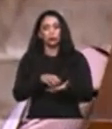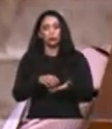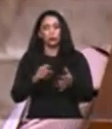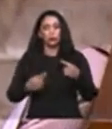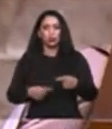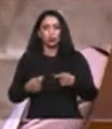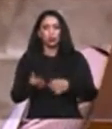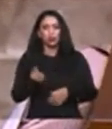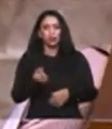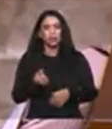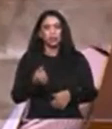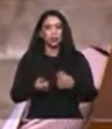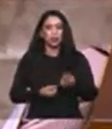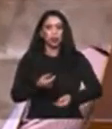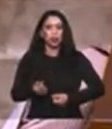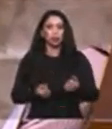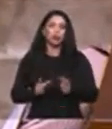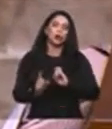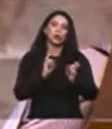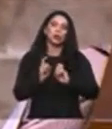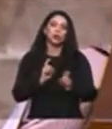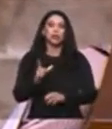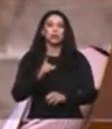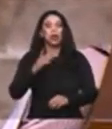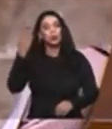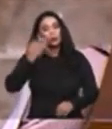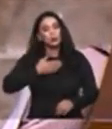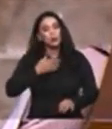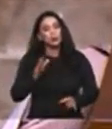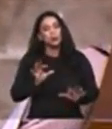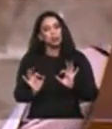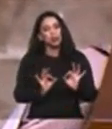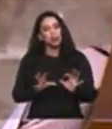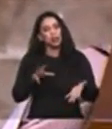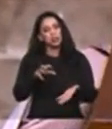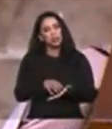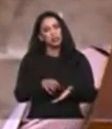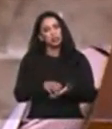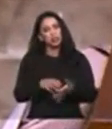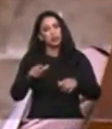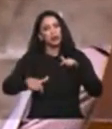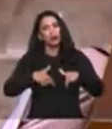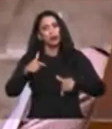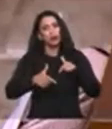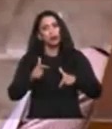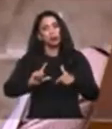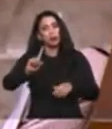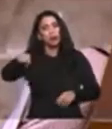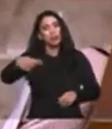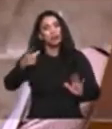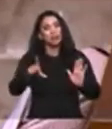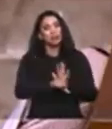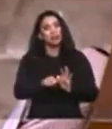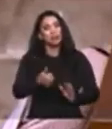financeiro, econômico ou administrativo. Há provas que a organização manteve suas operações após o advento da